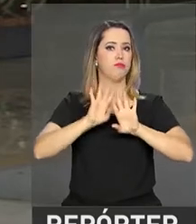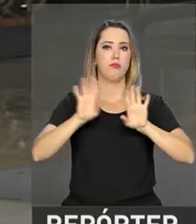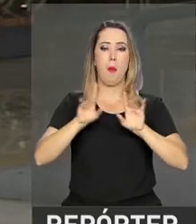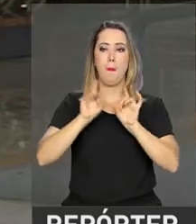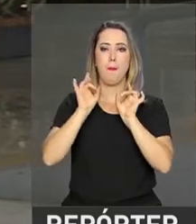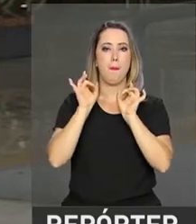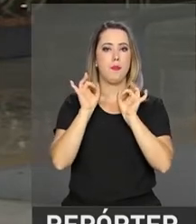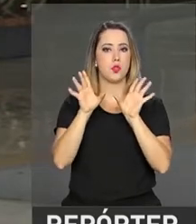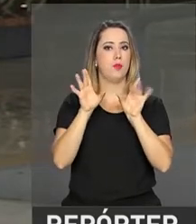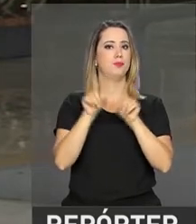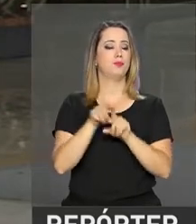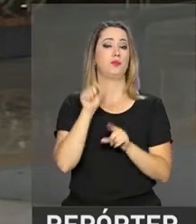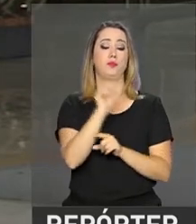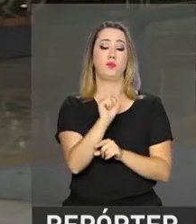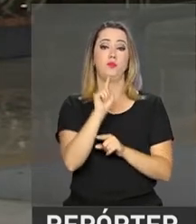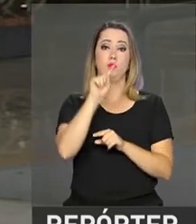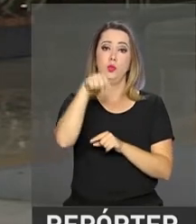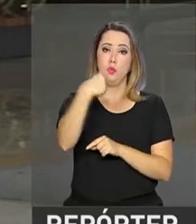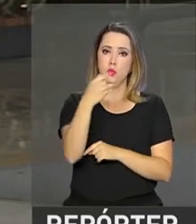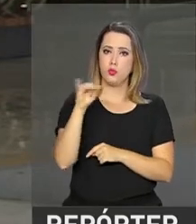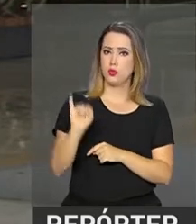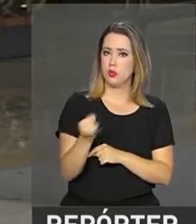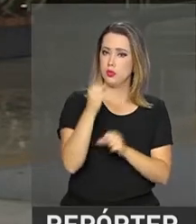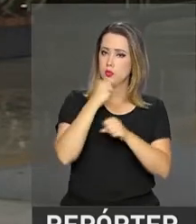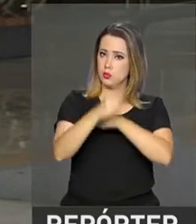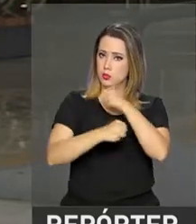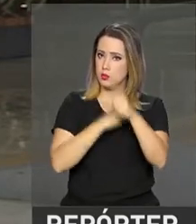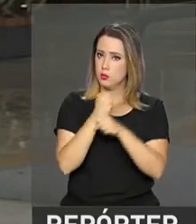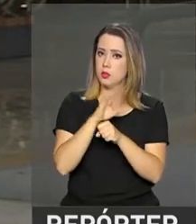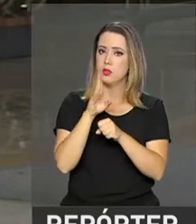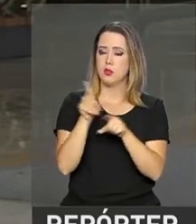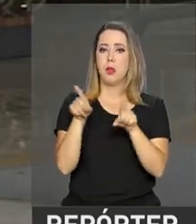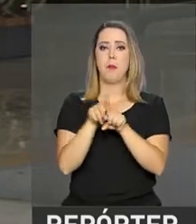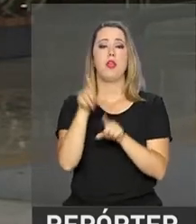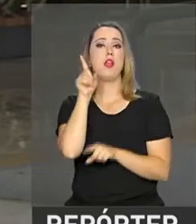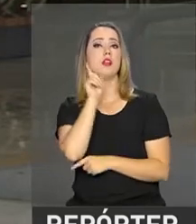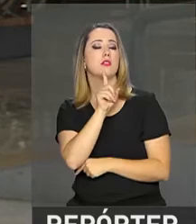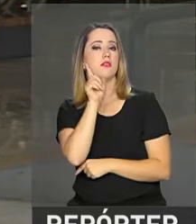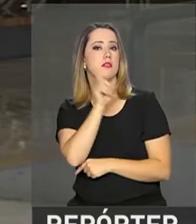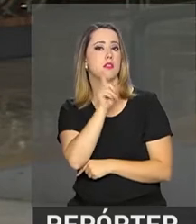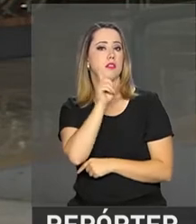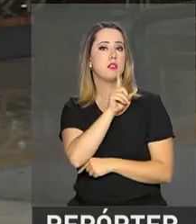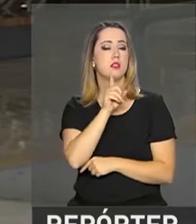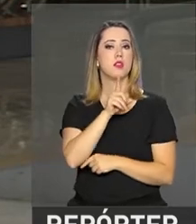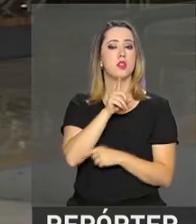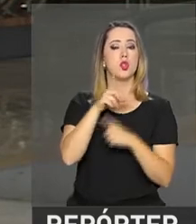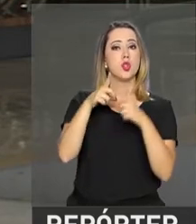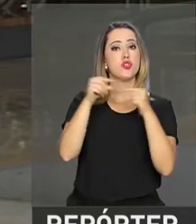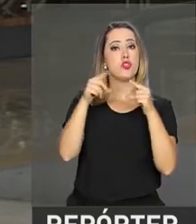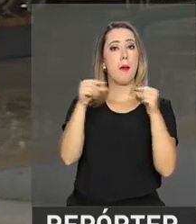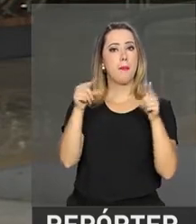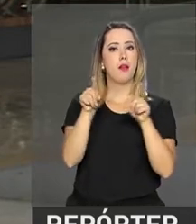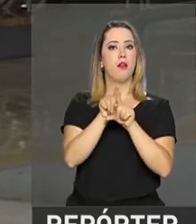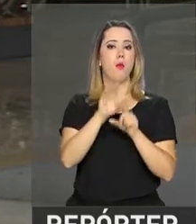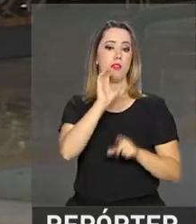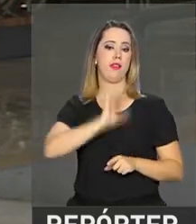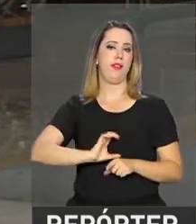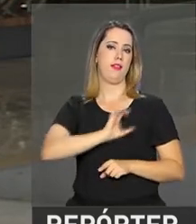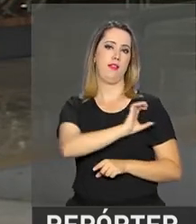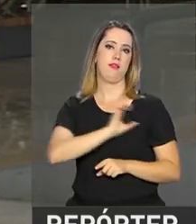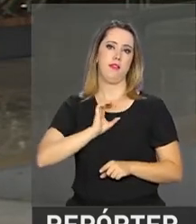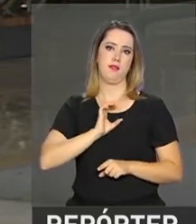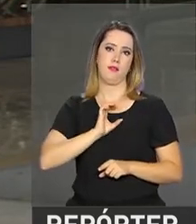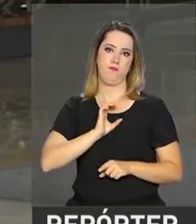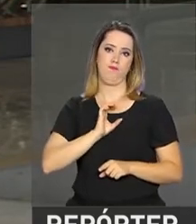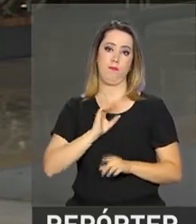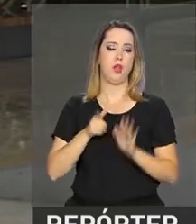de janeiro do próximo ano, o sistema também vai valer para americanos, japoneses e canadenses.